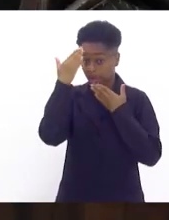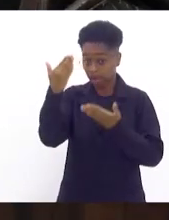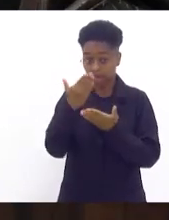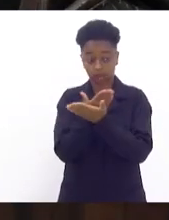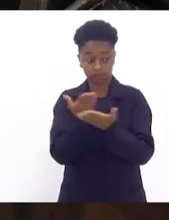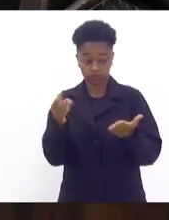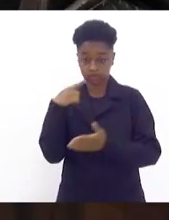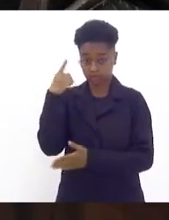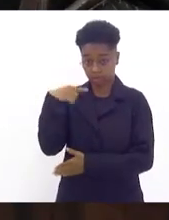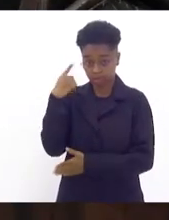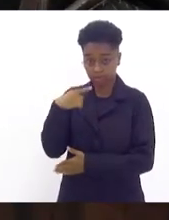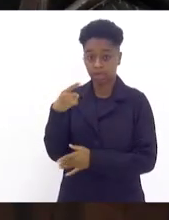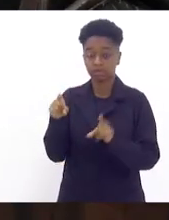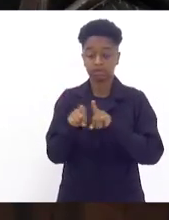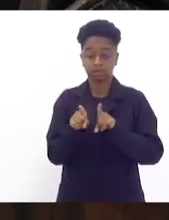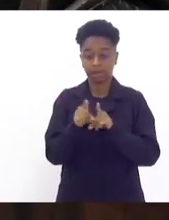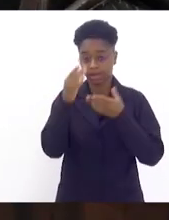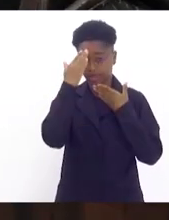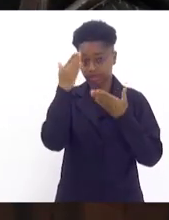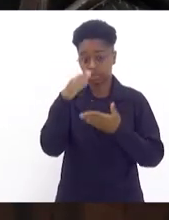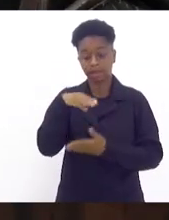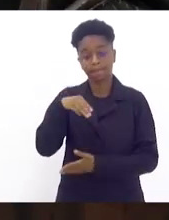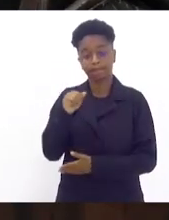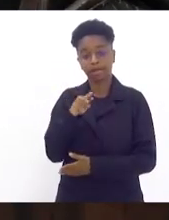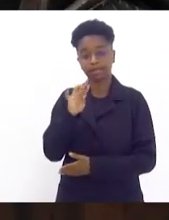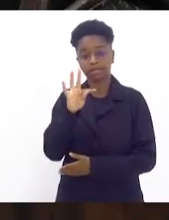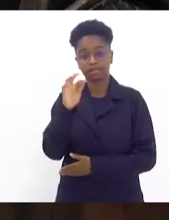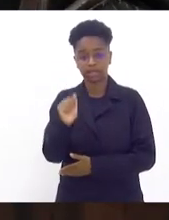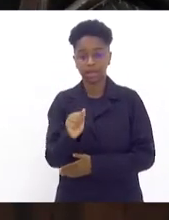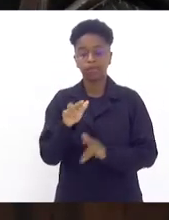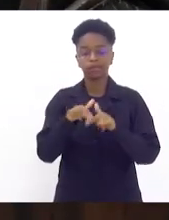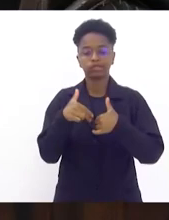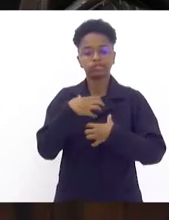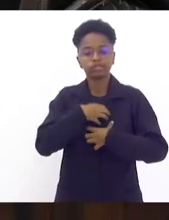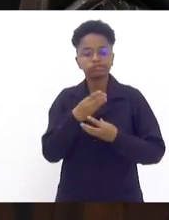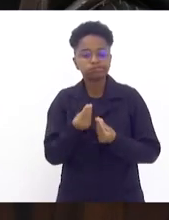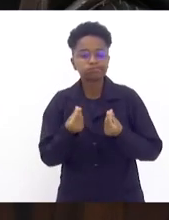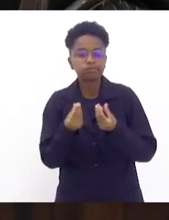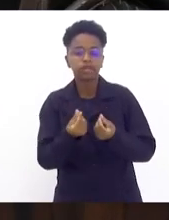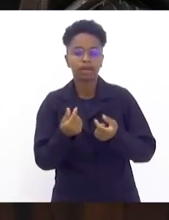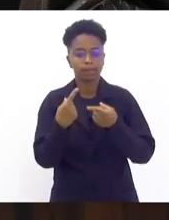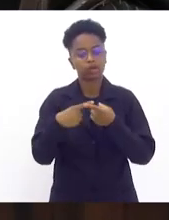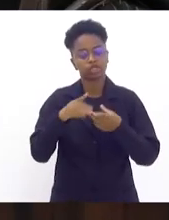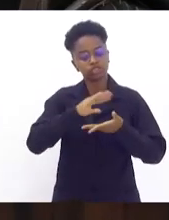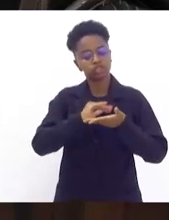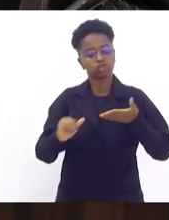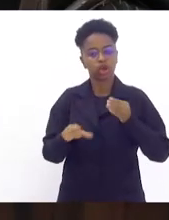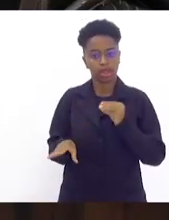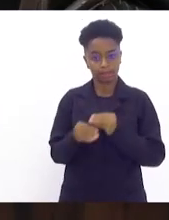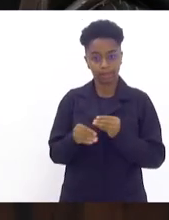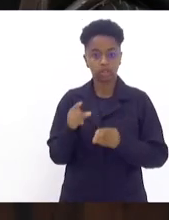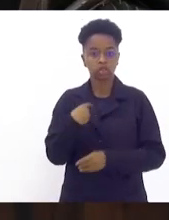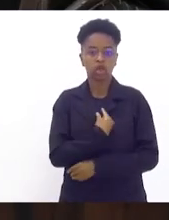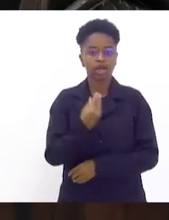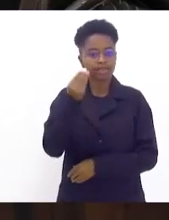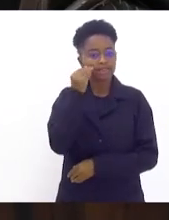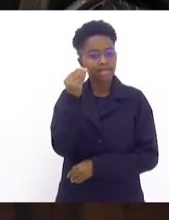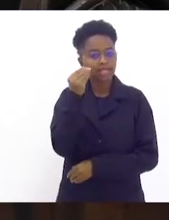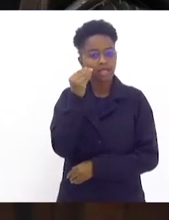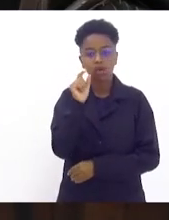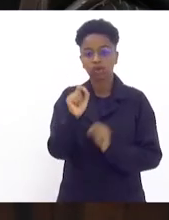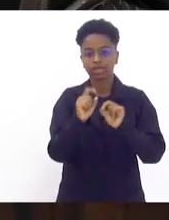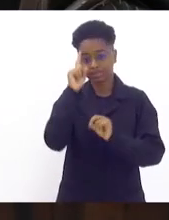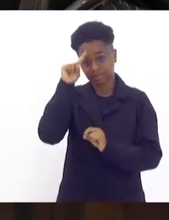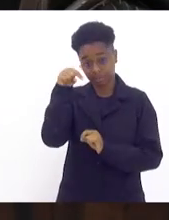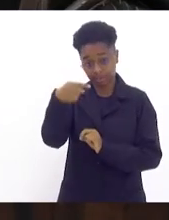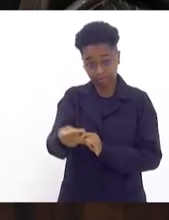do deputado Flávio Serafim, agradecer à deputada Marta Rocha pela sua sensibilidade de retirar as emendas. Vamos tentar, de alguma forma, que semana que